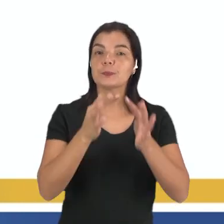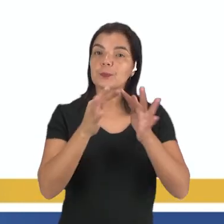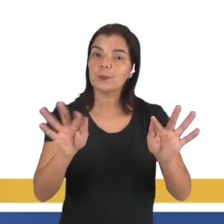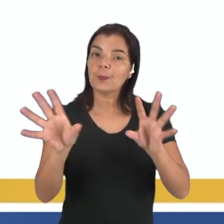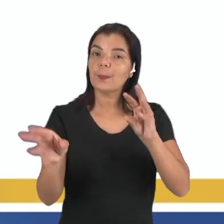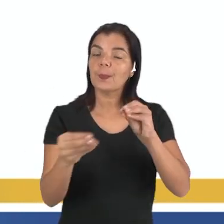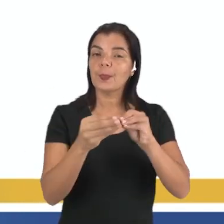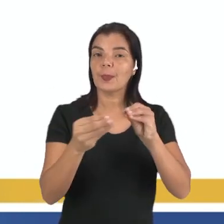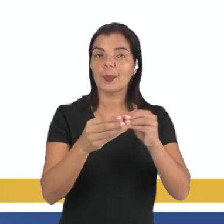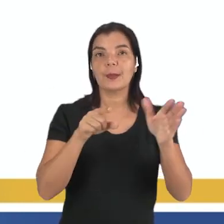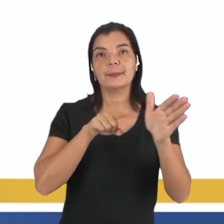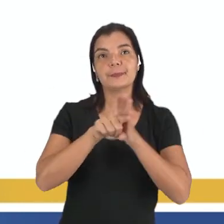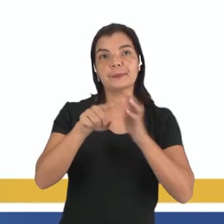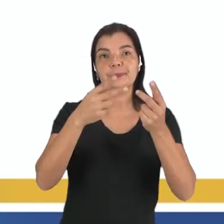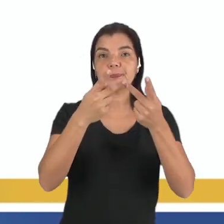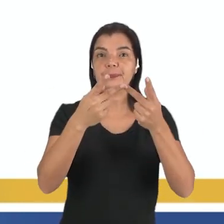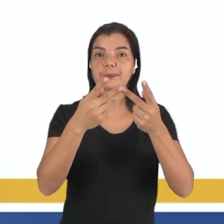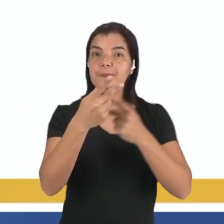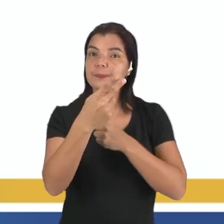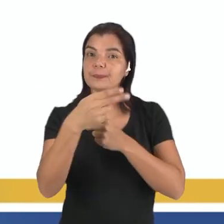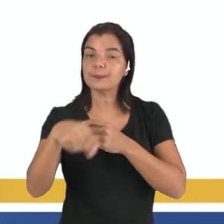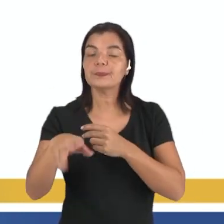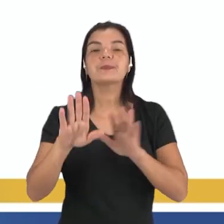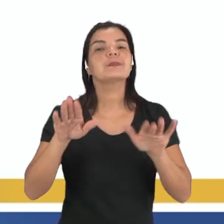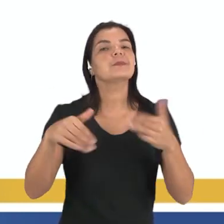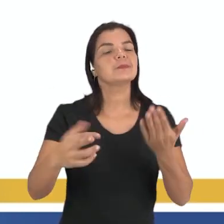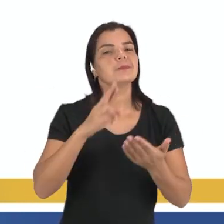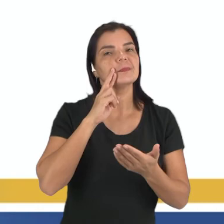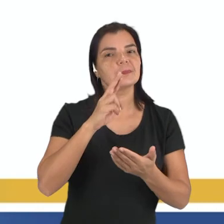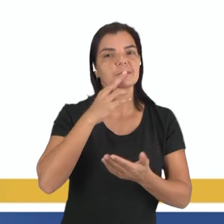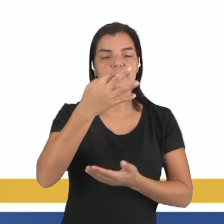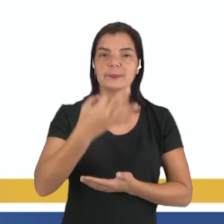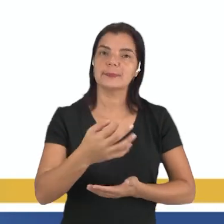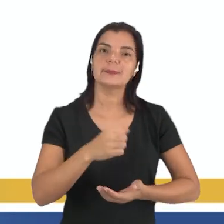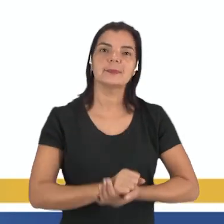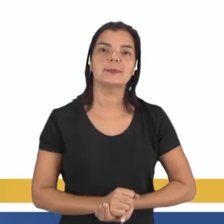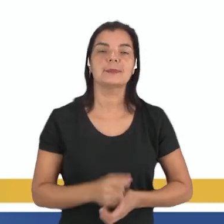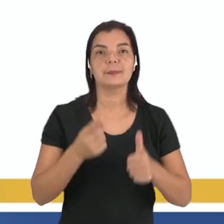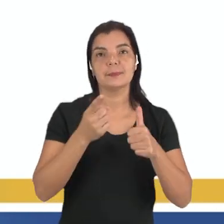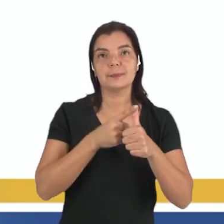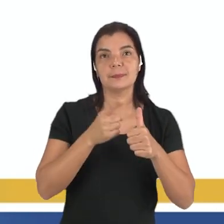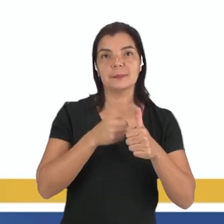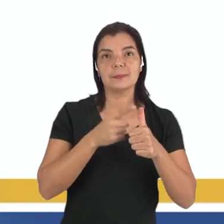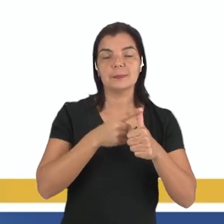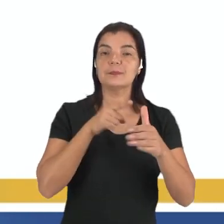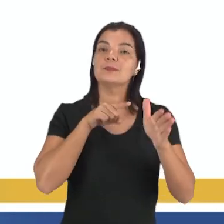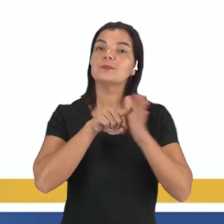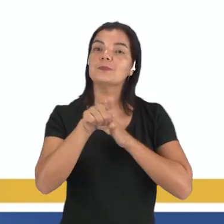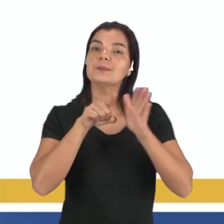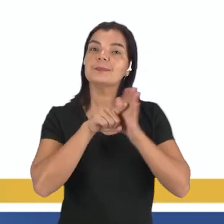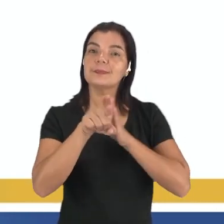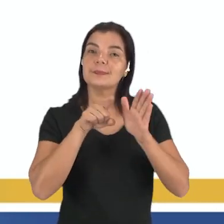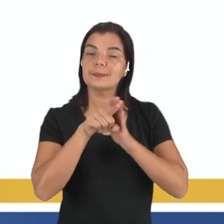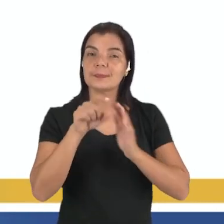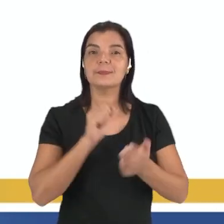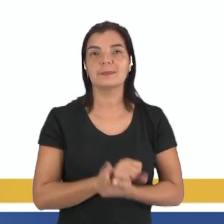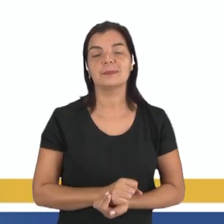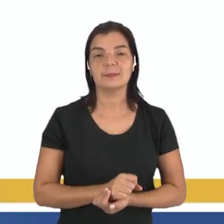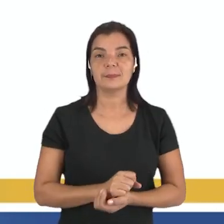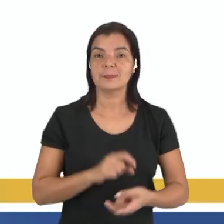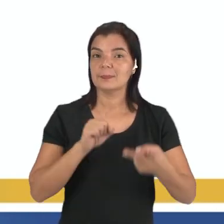nós temos uma pergunta e uma resposta, e vocês têm que dizer qual é o porquê correto. Na primeira, are you smiling? Você